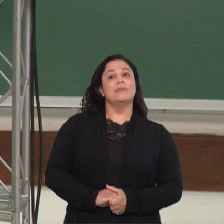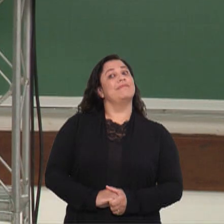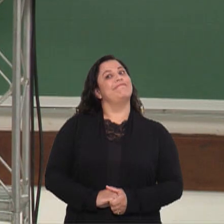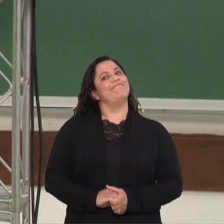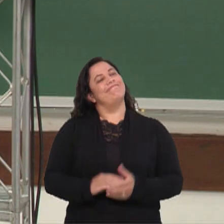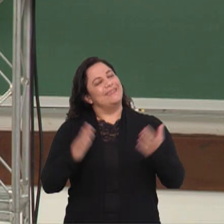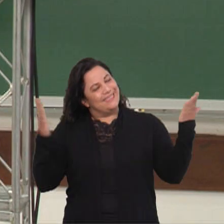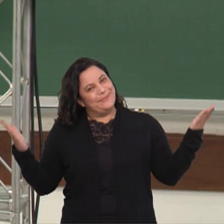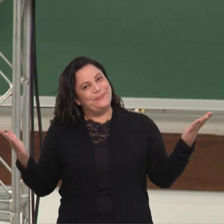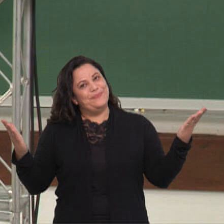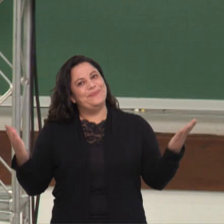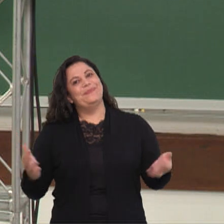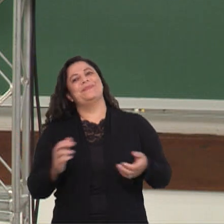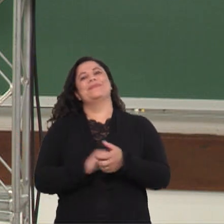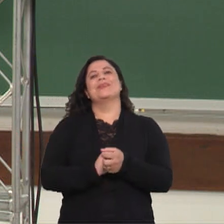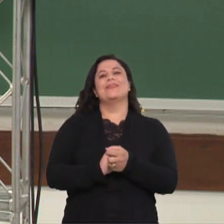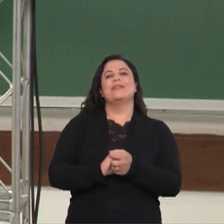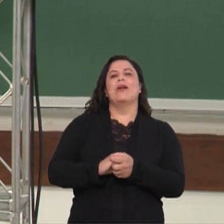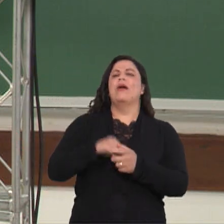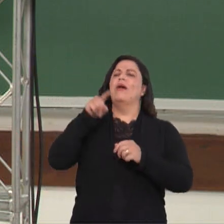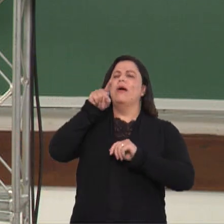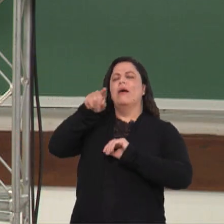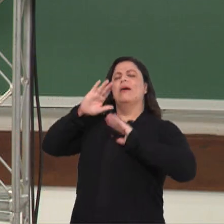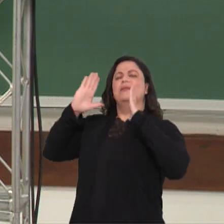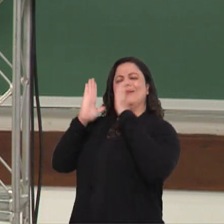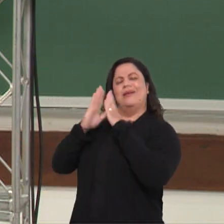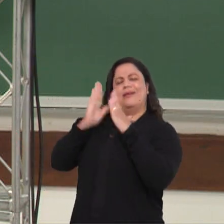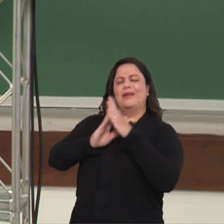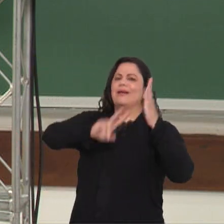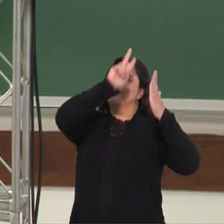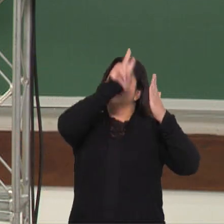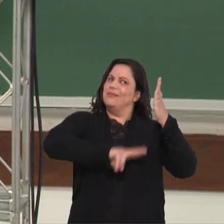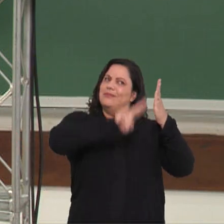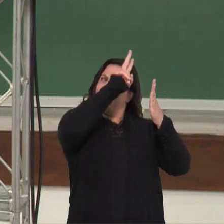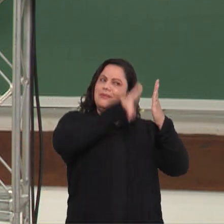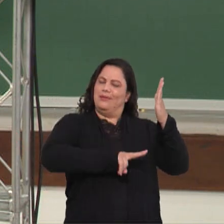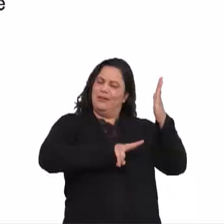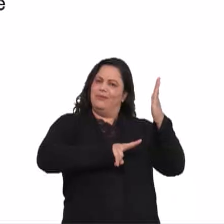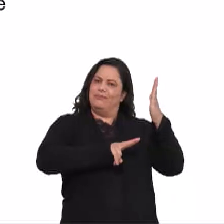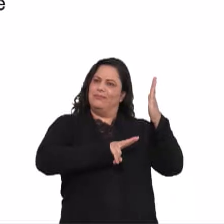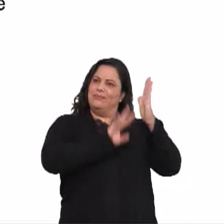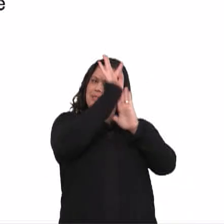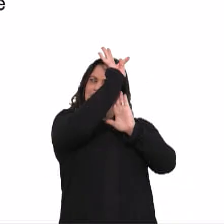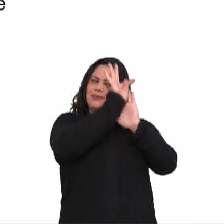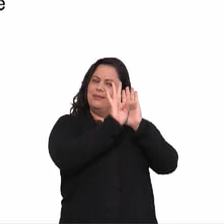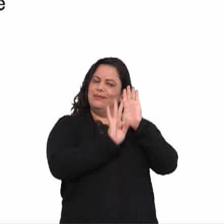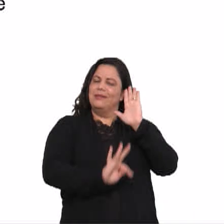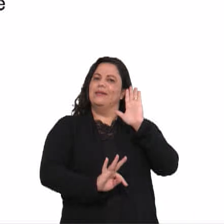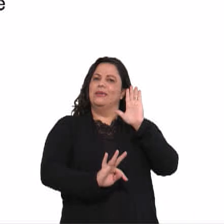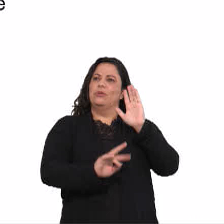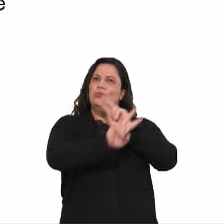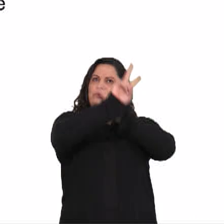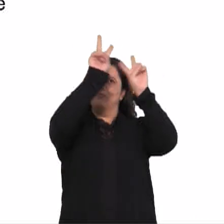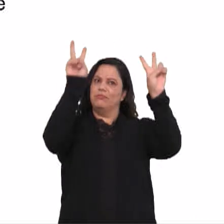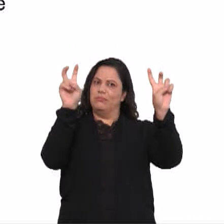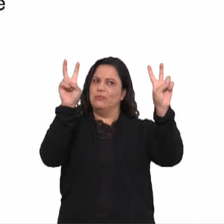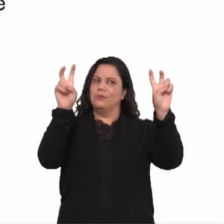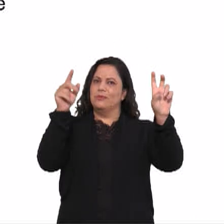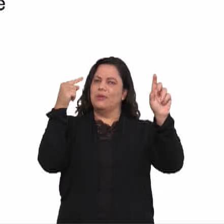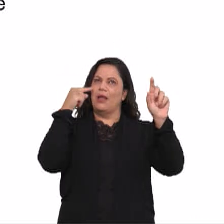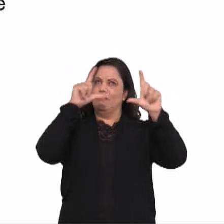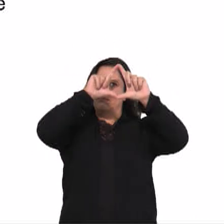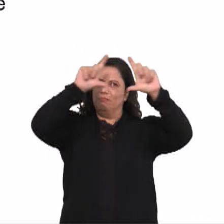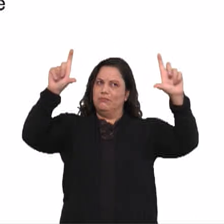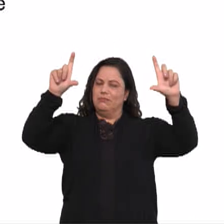Galerinha, olha só, então você aí em casa, você leu esse trechinho aqui do enunciado e a partir